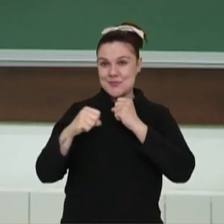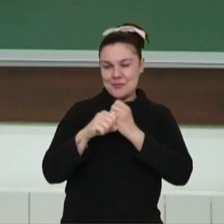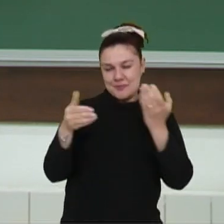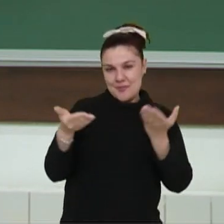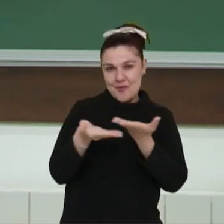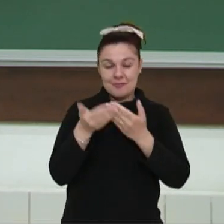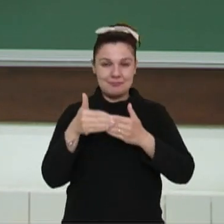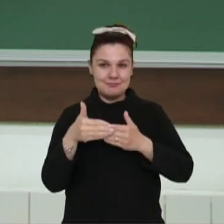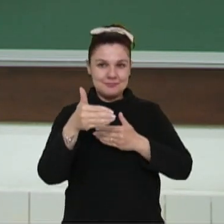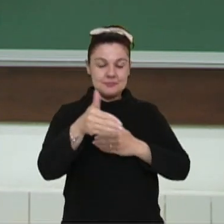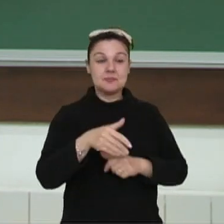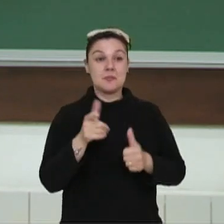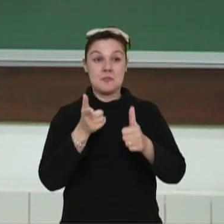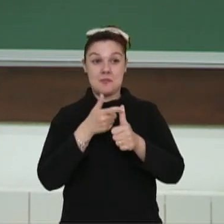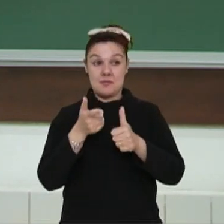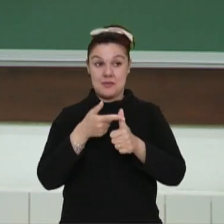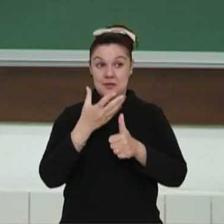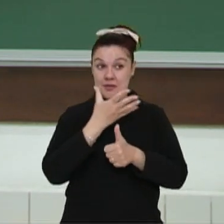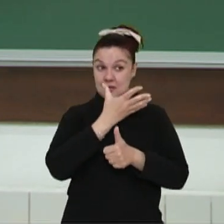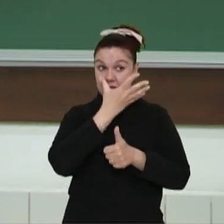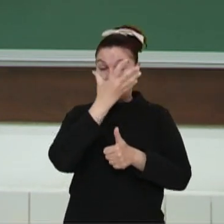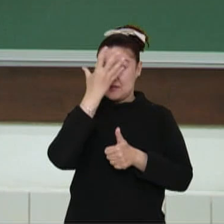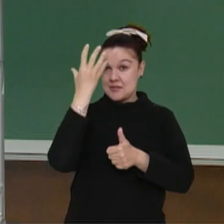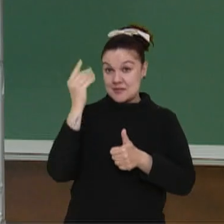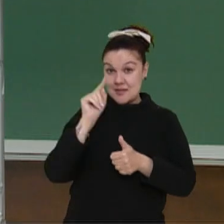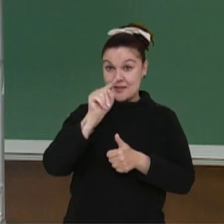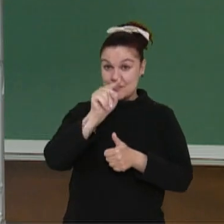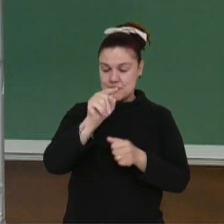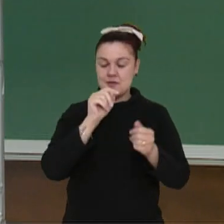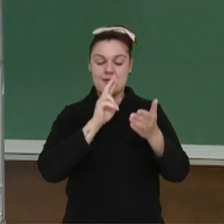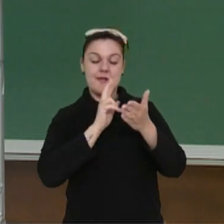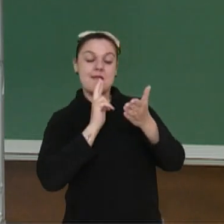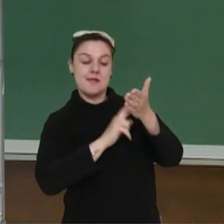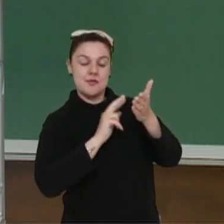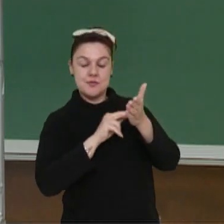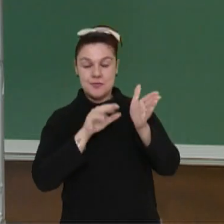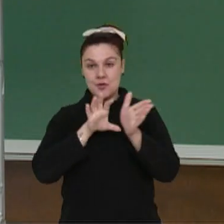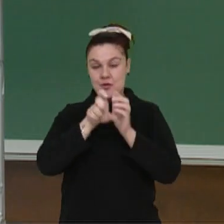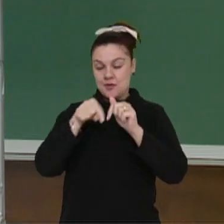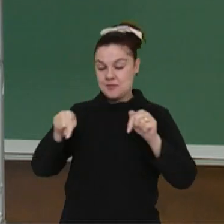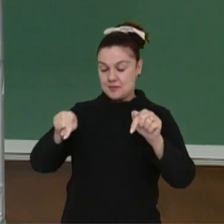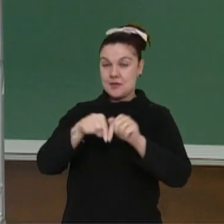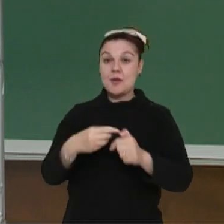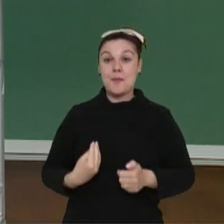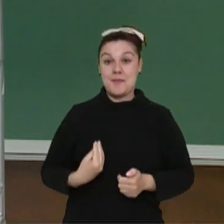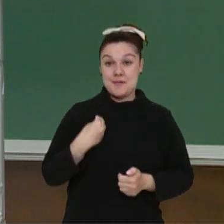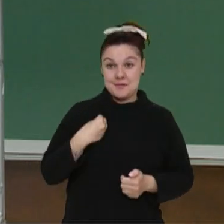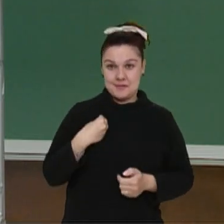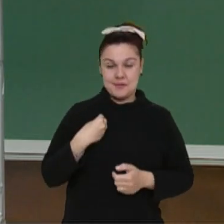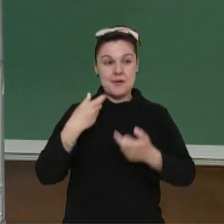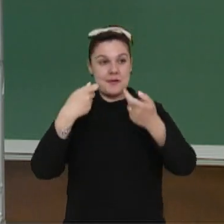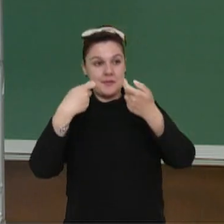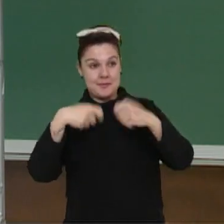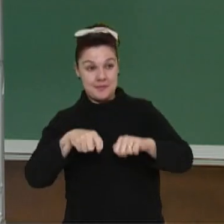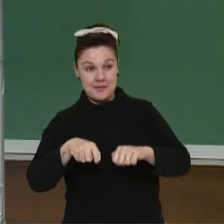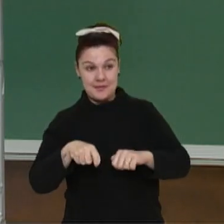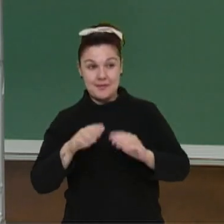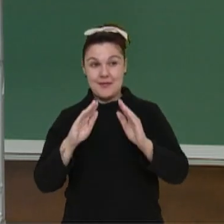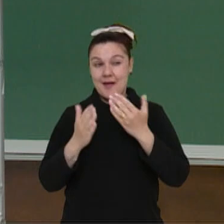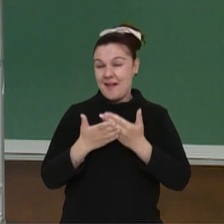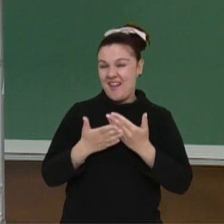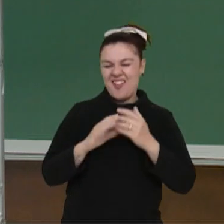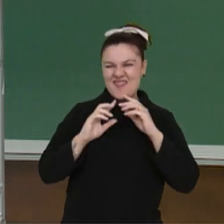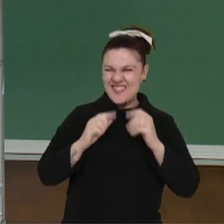lá. Antes, lembrem de responder o exercício lá no Classroom para ganhar presença. Tem que ganhar presença, que essa aula vale